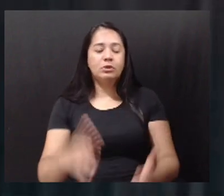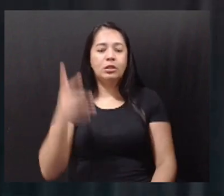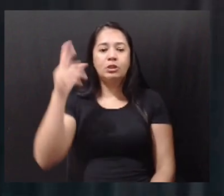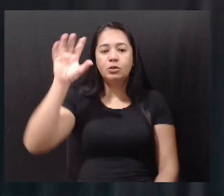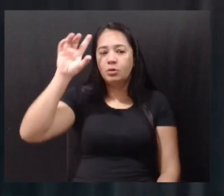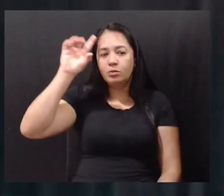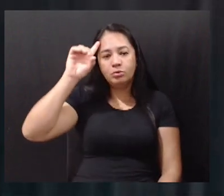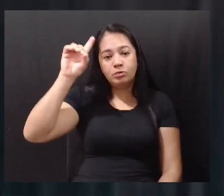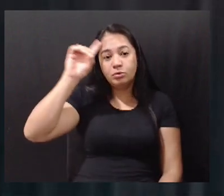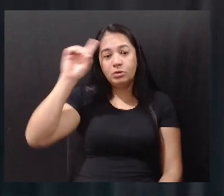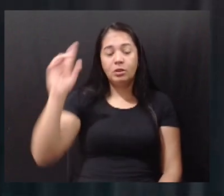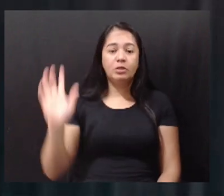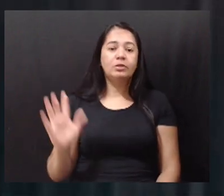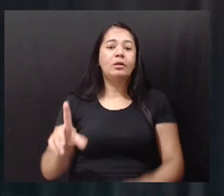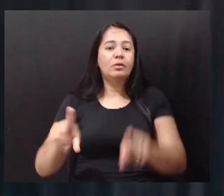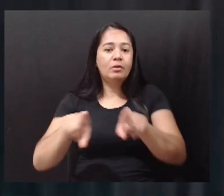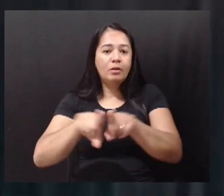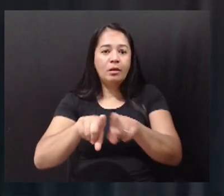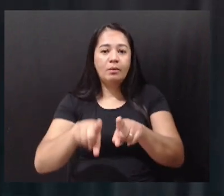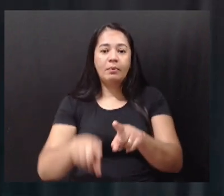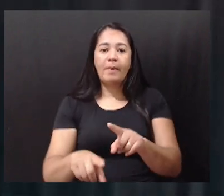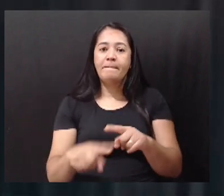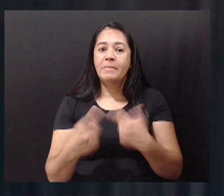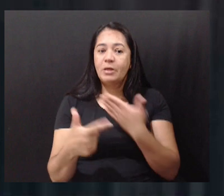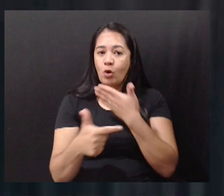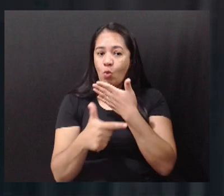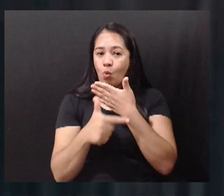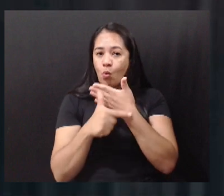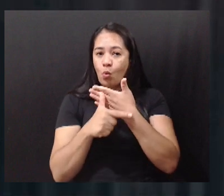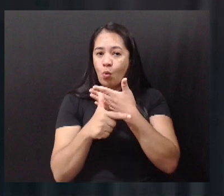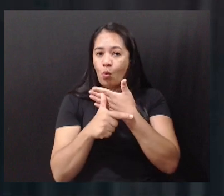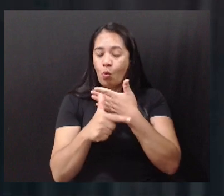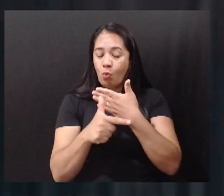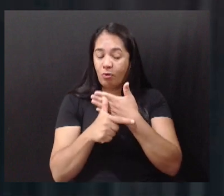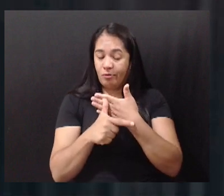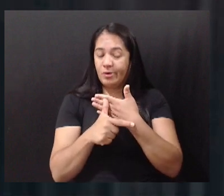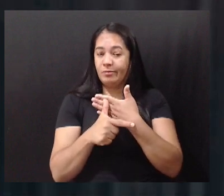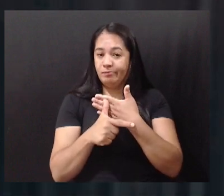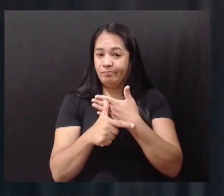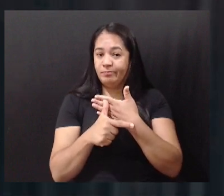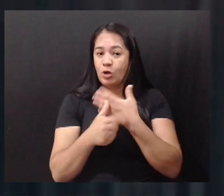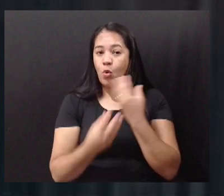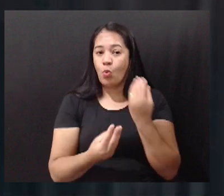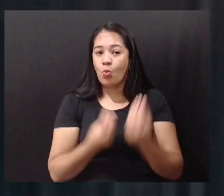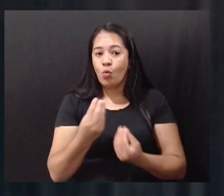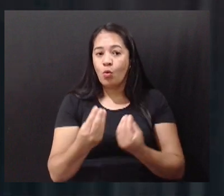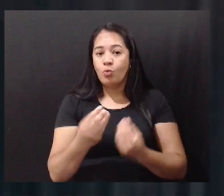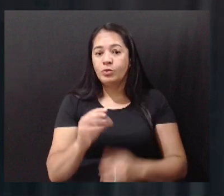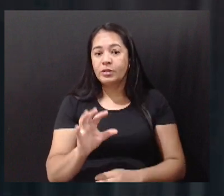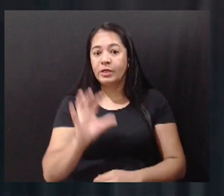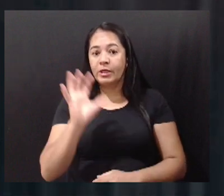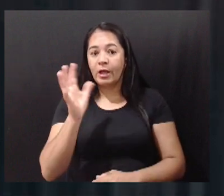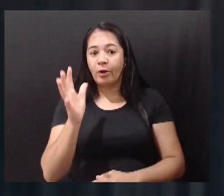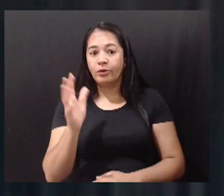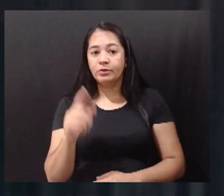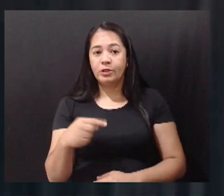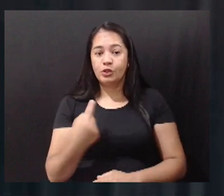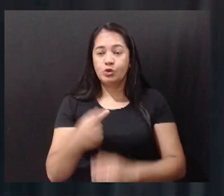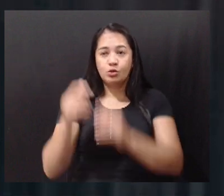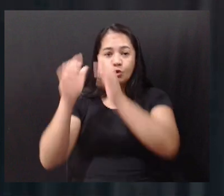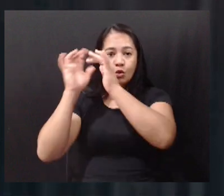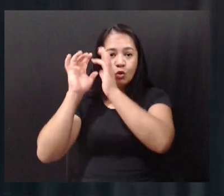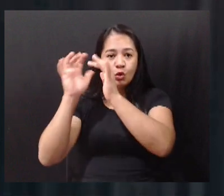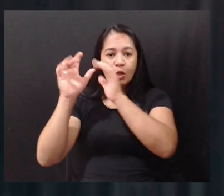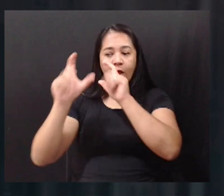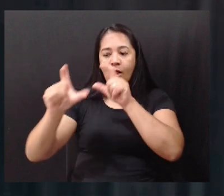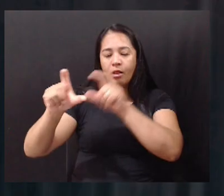aí, o papel realmente de como que acontece no nosso cérebro a dependência, principalmente